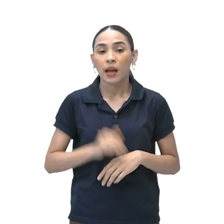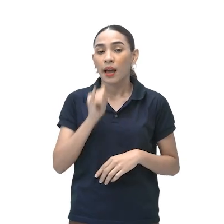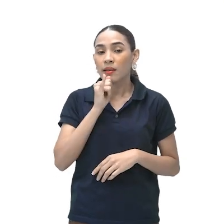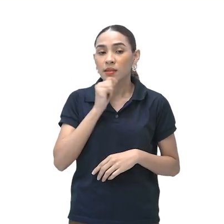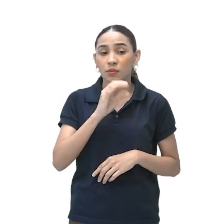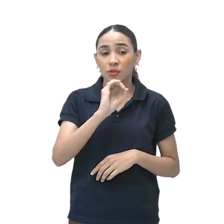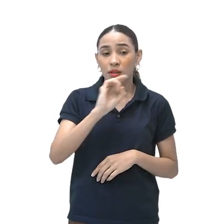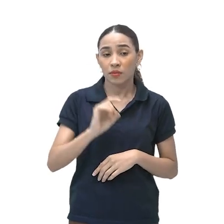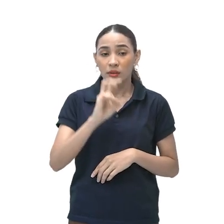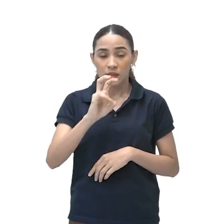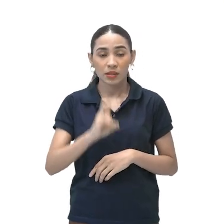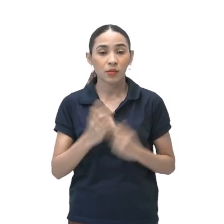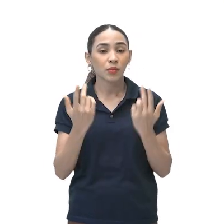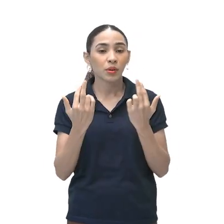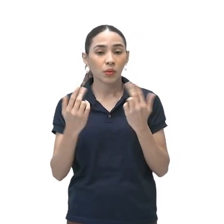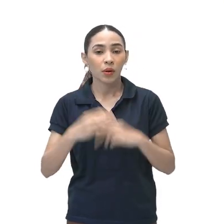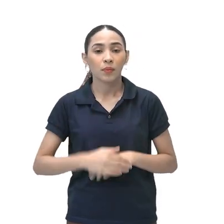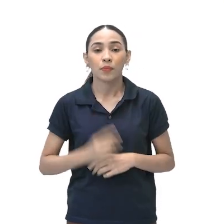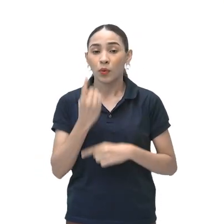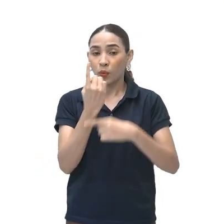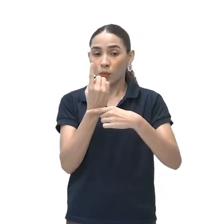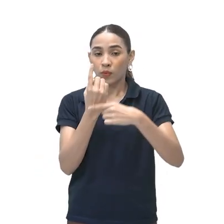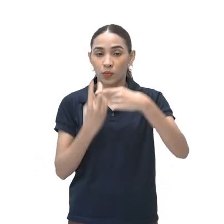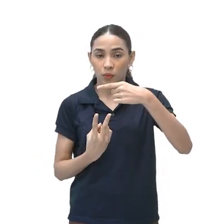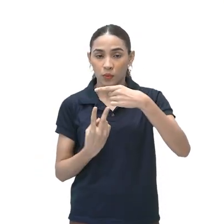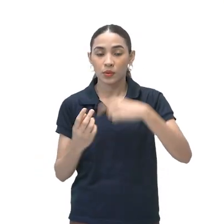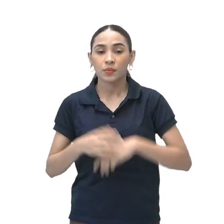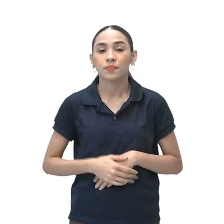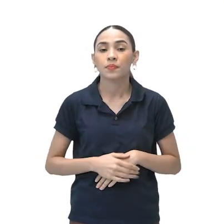0,5 é a mesma coisa que meio.